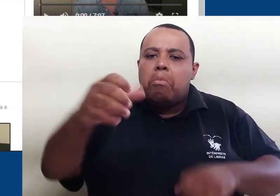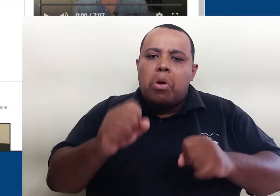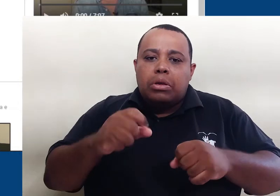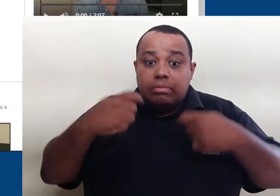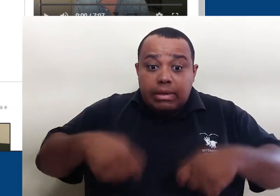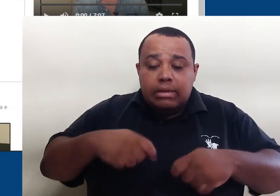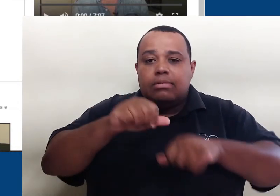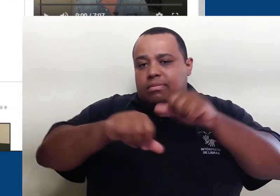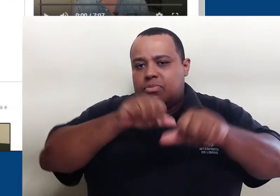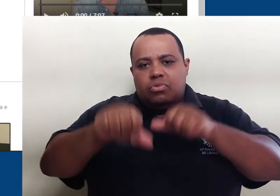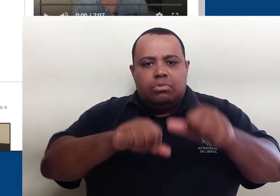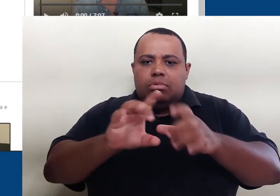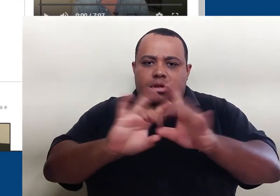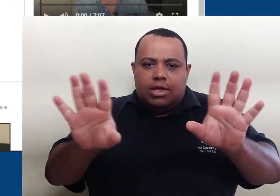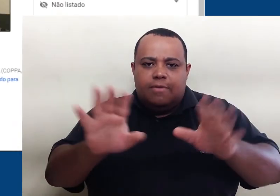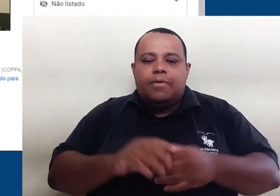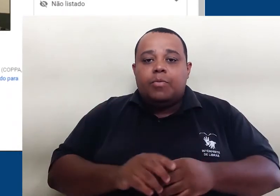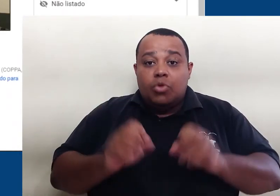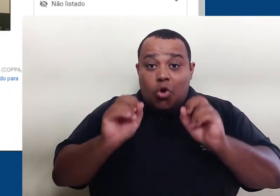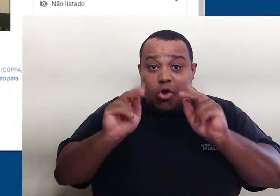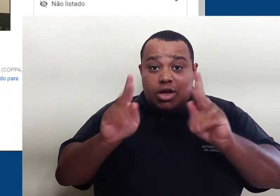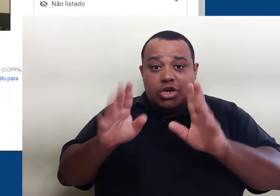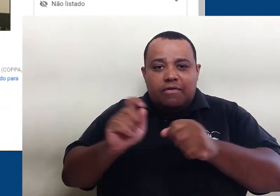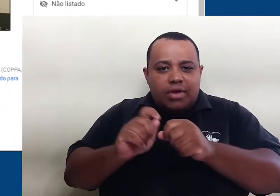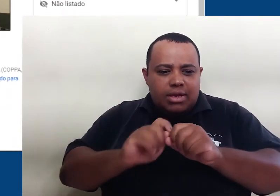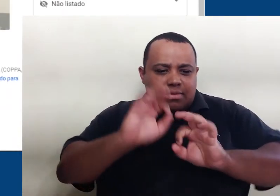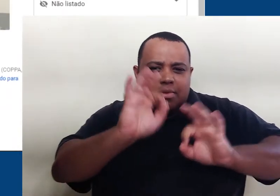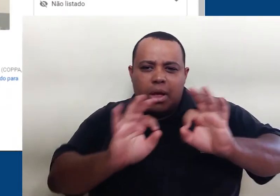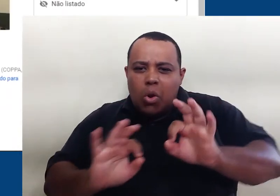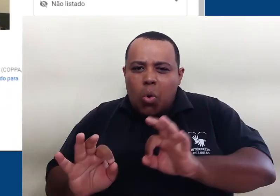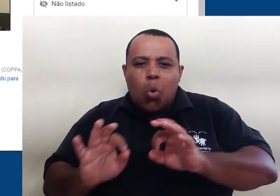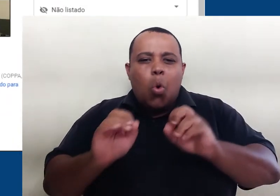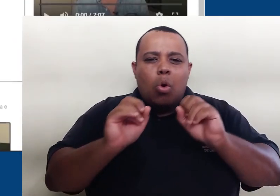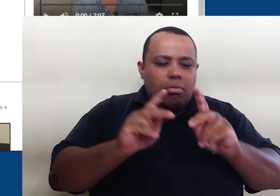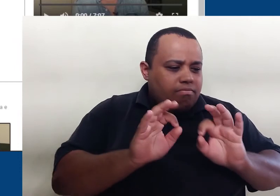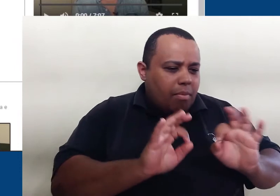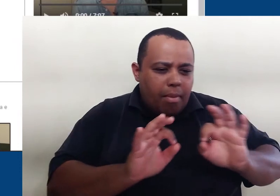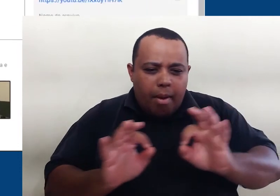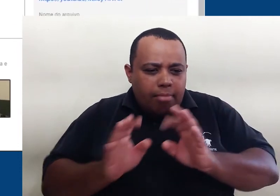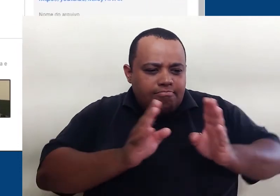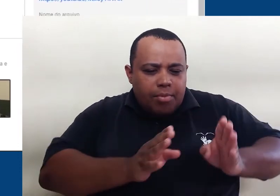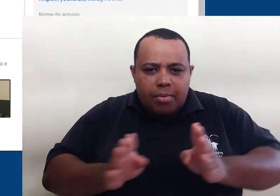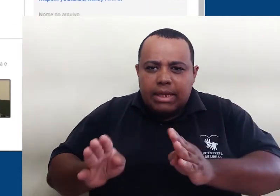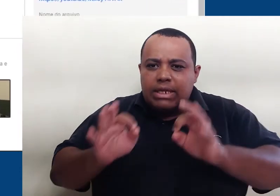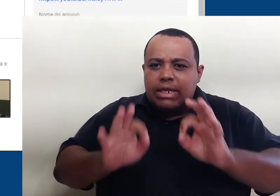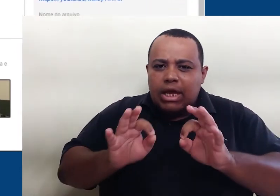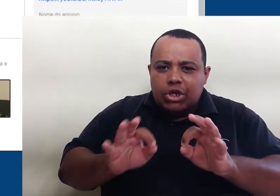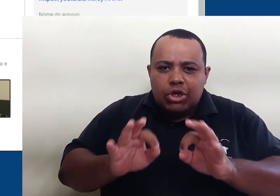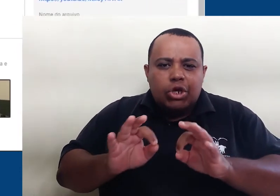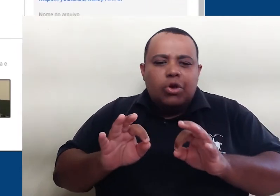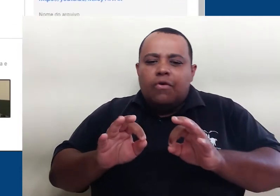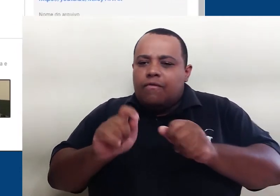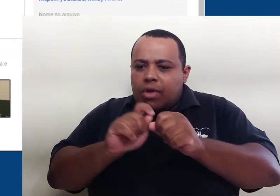caso seja necessário. Então digamos que ok, sua aula está toda aqui, você já escolheu sua miniatura, das que você tem possibilidades, se você tiver mais 100 inscritos você